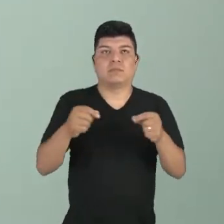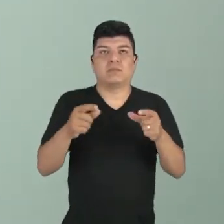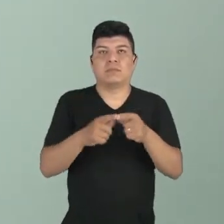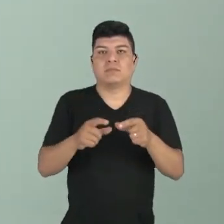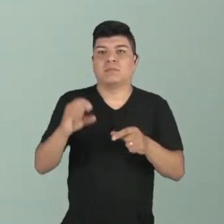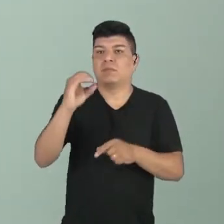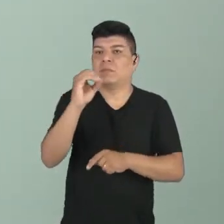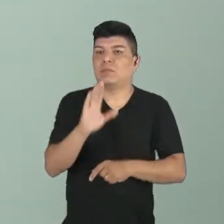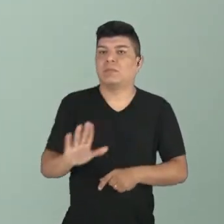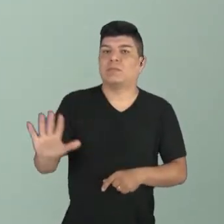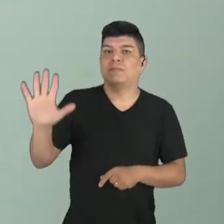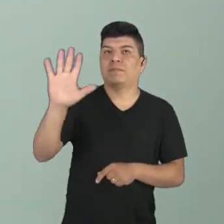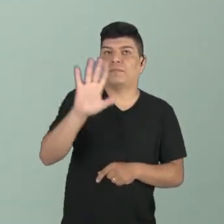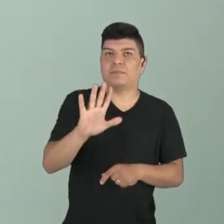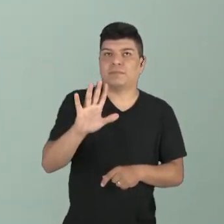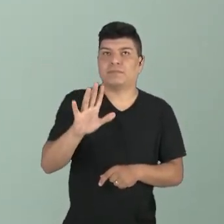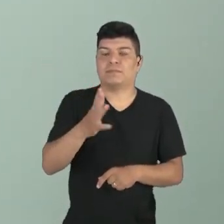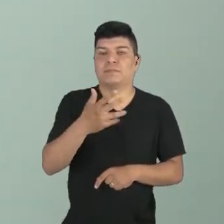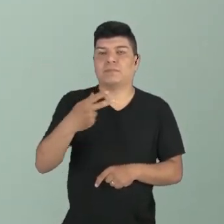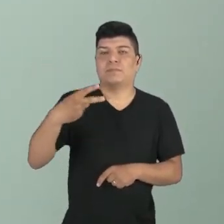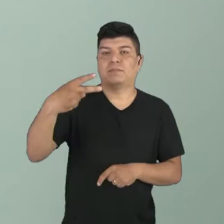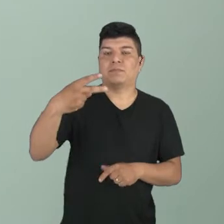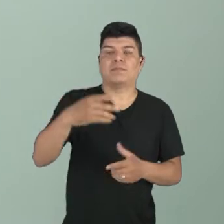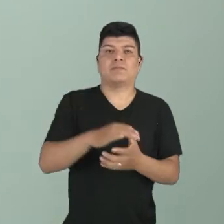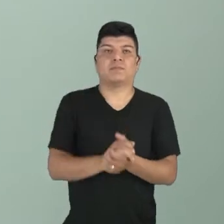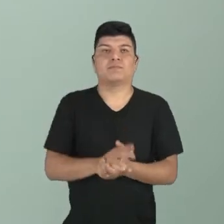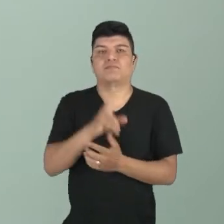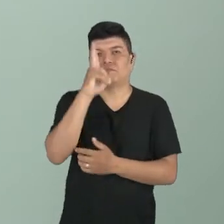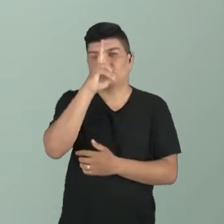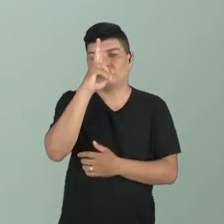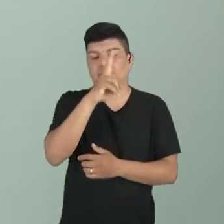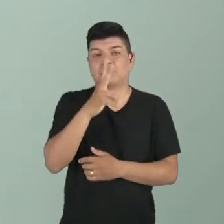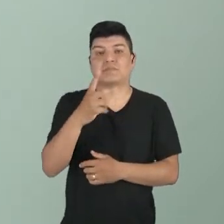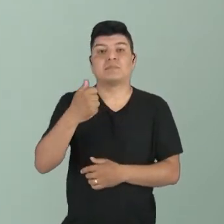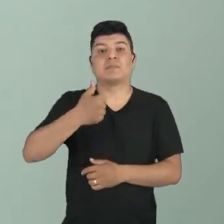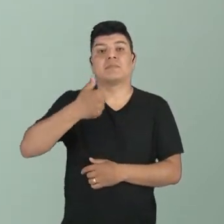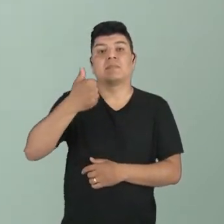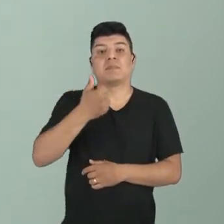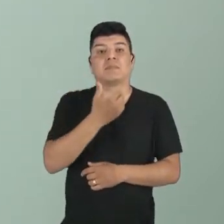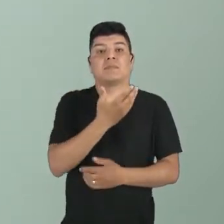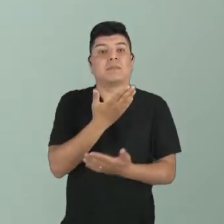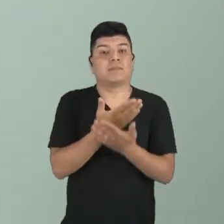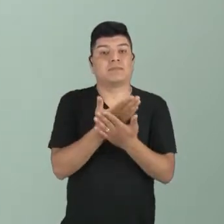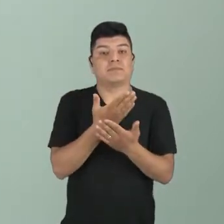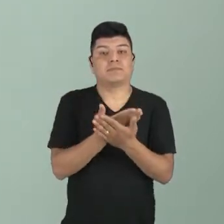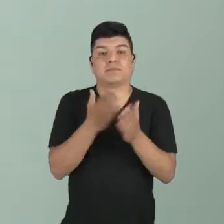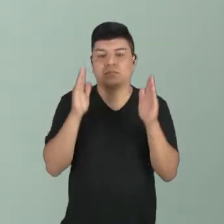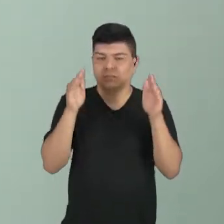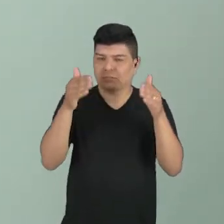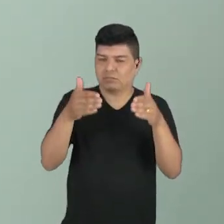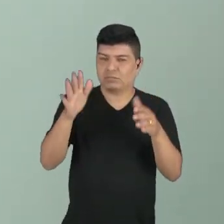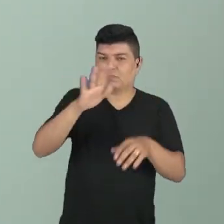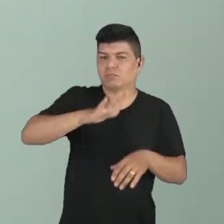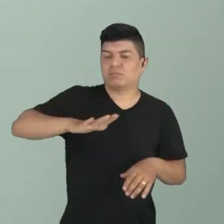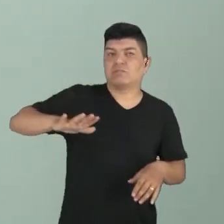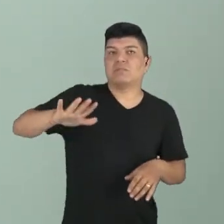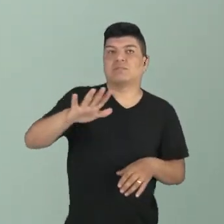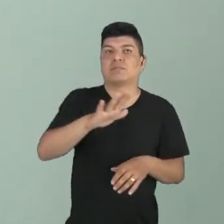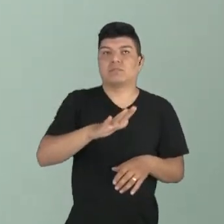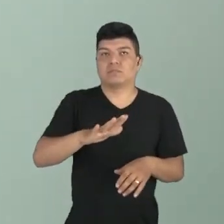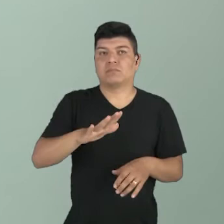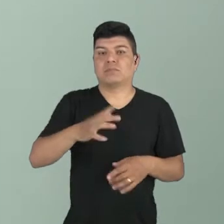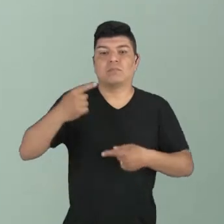e da Oceania parte 2 Lembrando que na primeira aula nós temos o enfoque de maneira